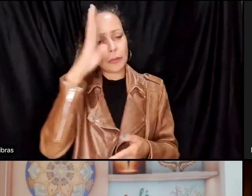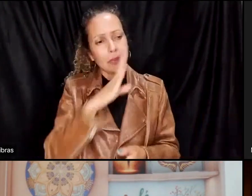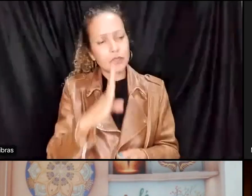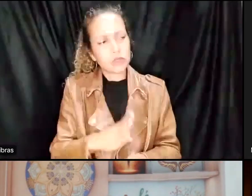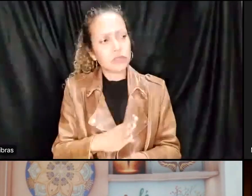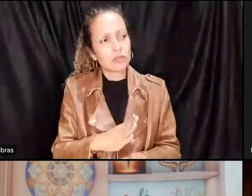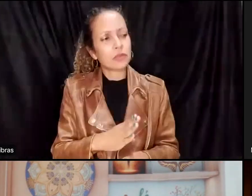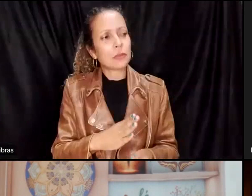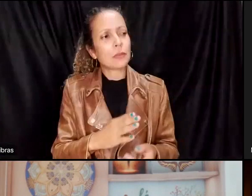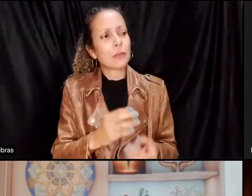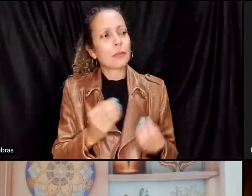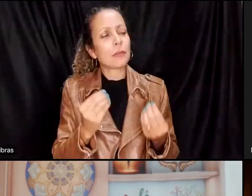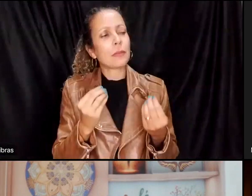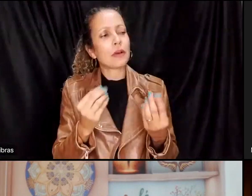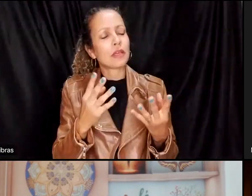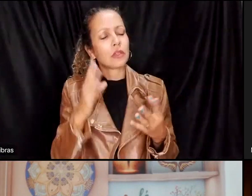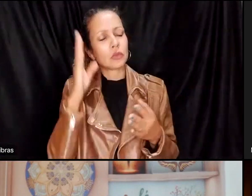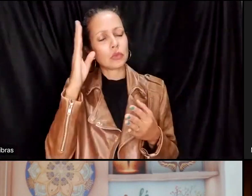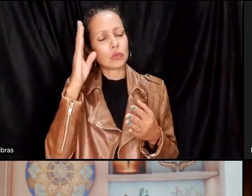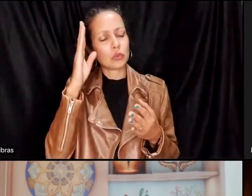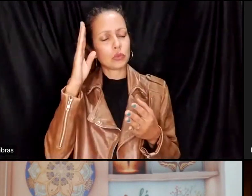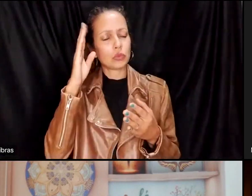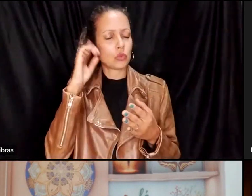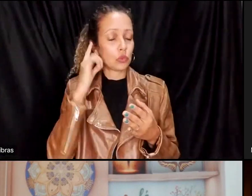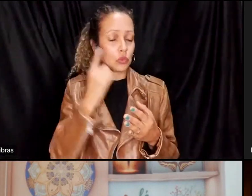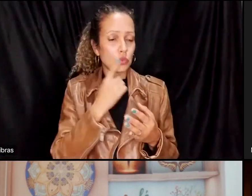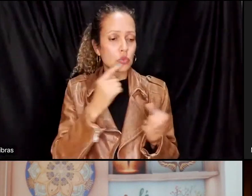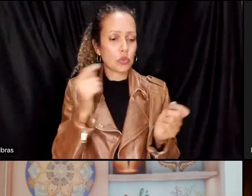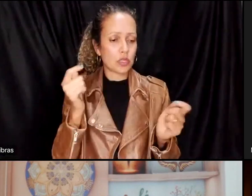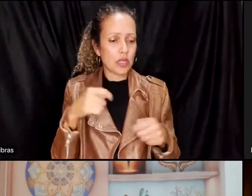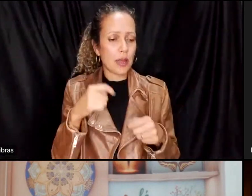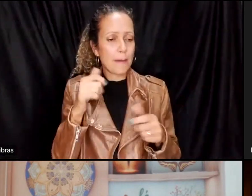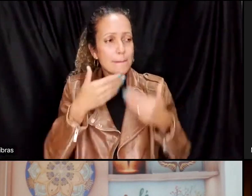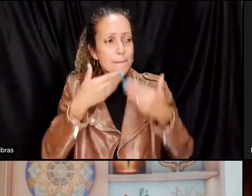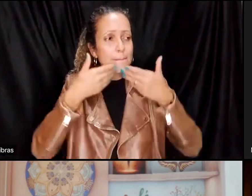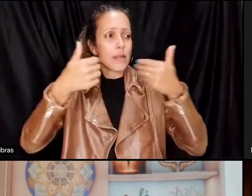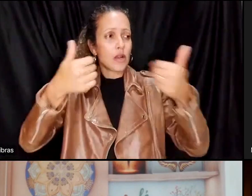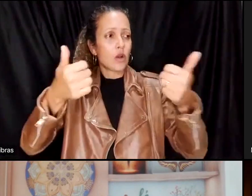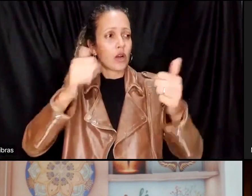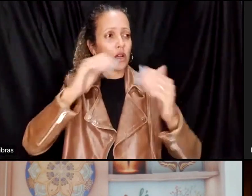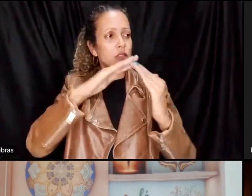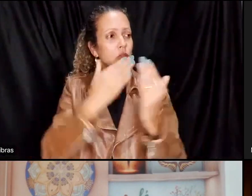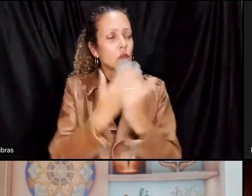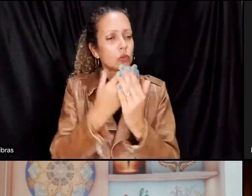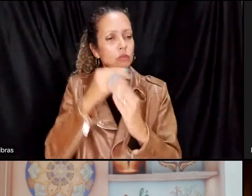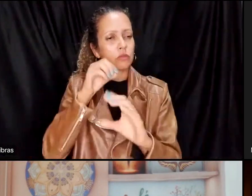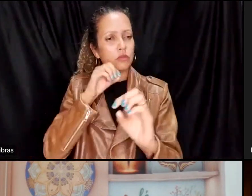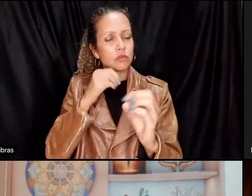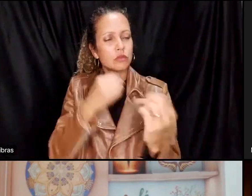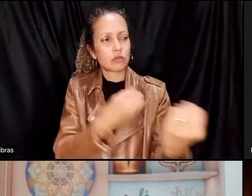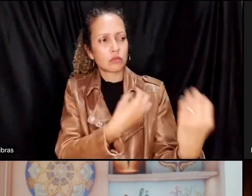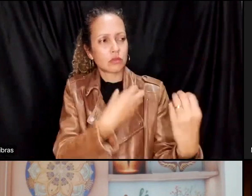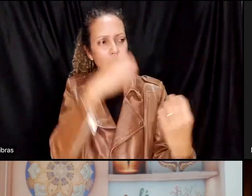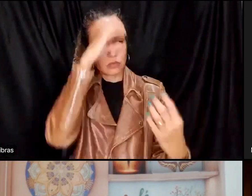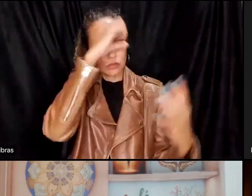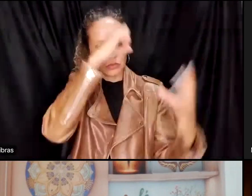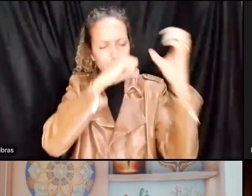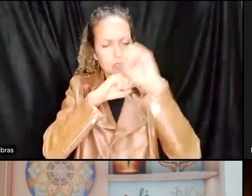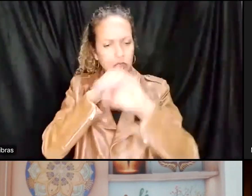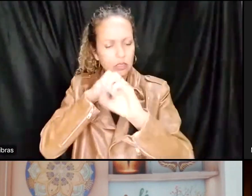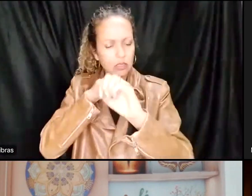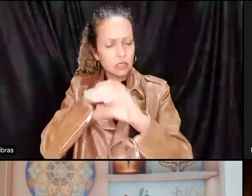surdos estivessem, não só na parte de educação, mas estivessem ao longo de suas vidas, dentro da sociedade,